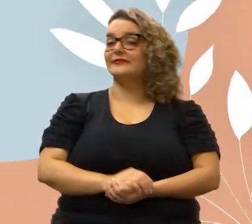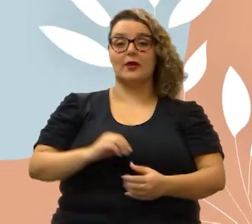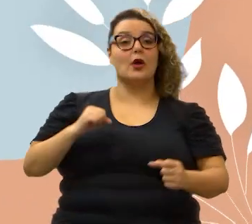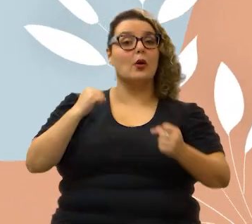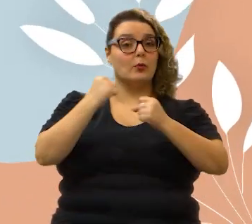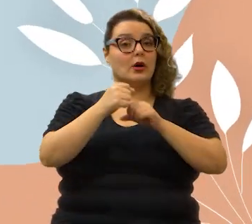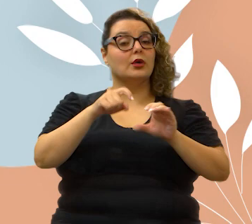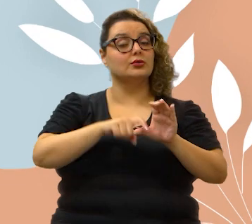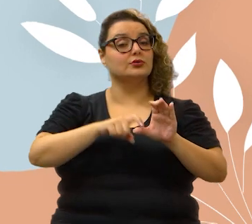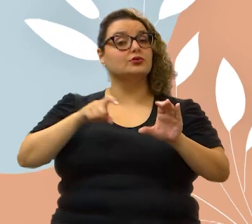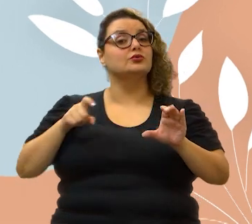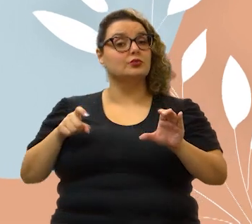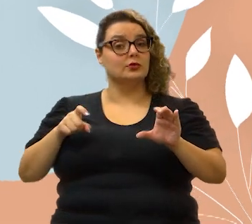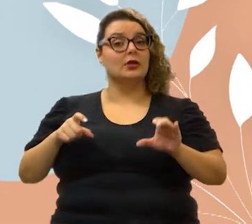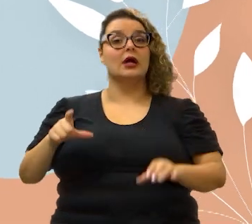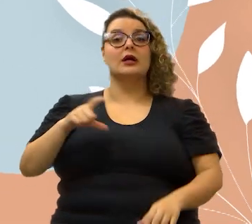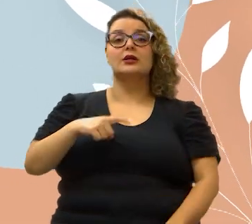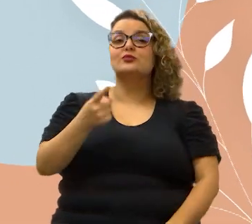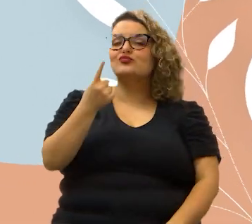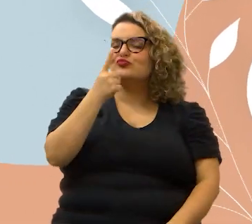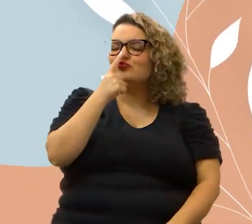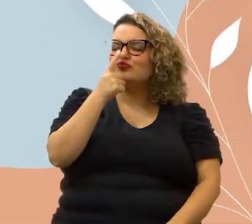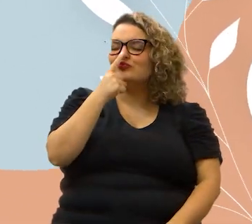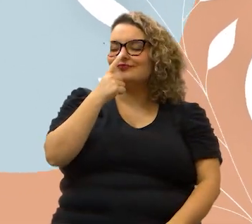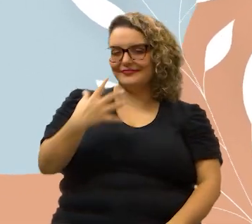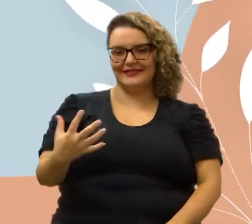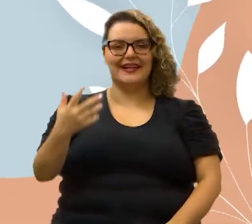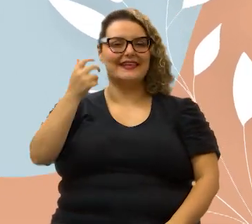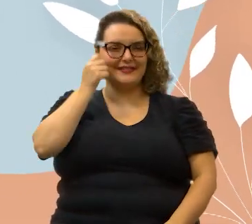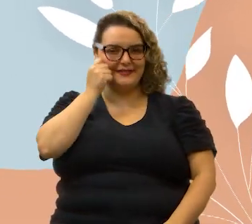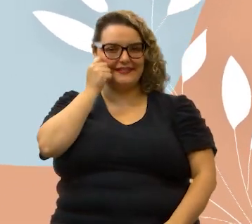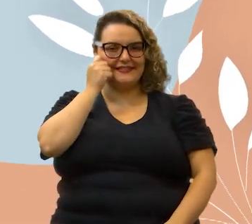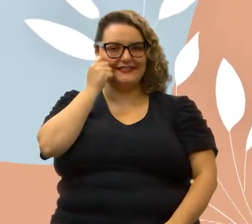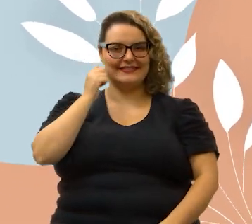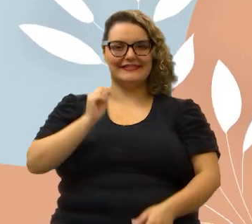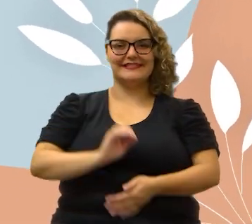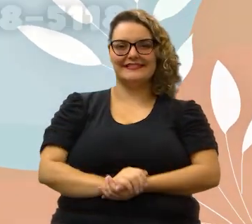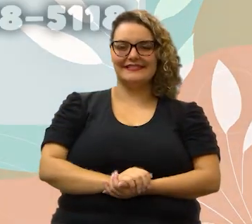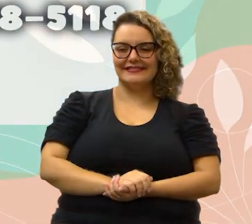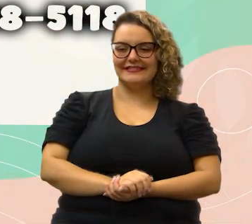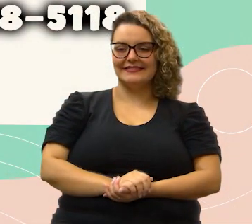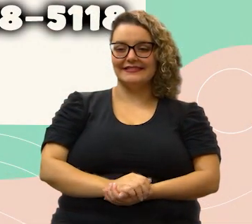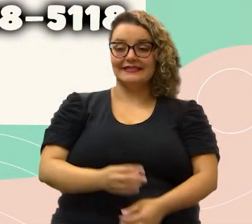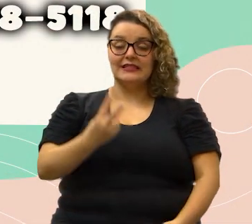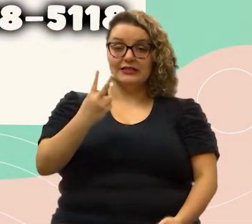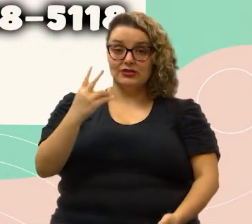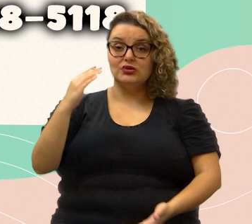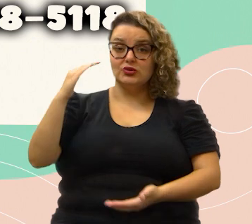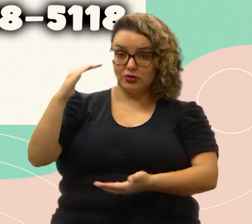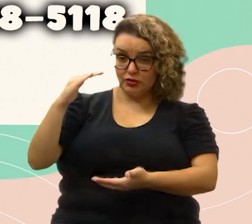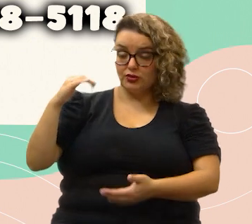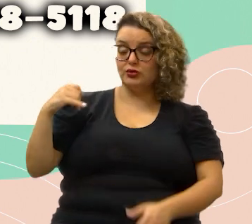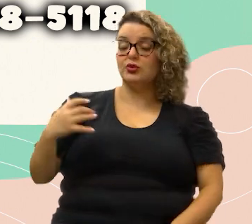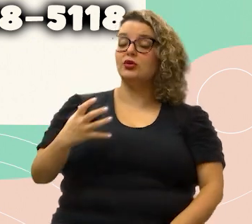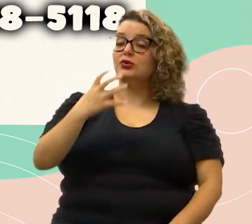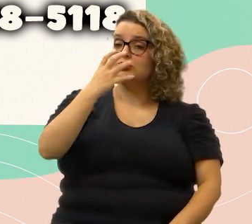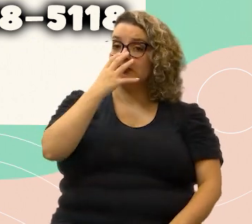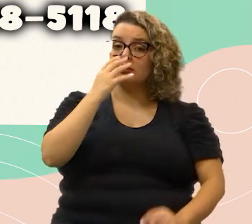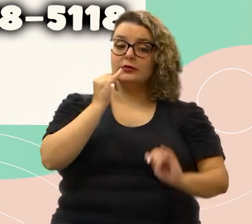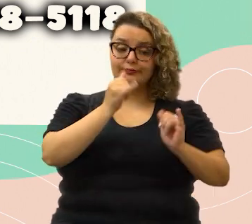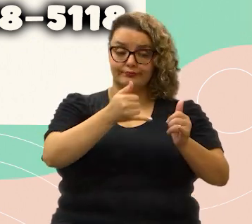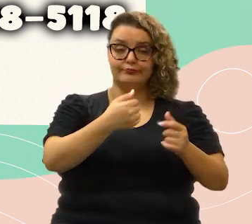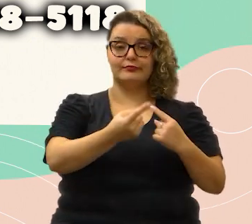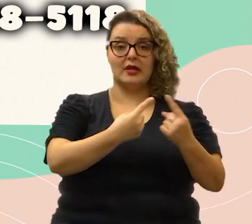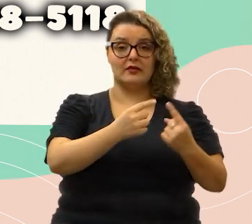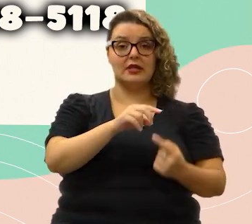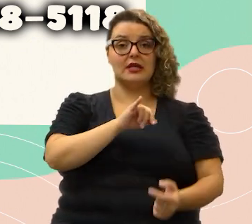Os protetores independentes têm focinhos para serem adotados. Esses dois cães foram abandonados na